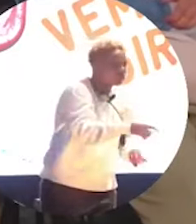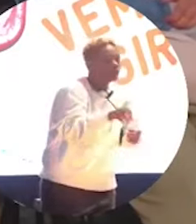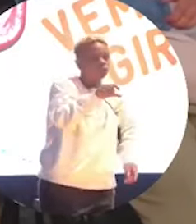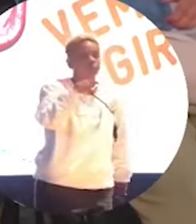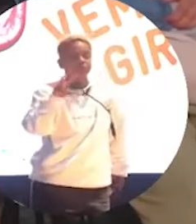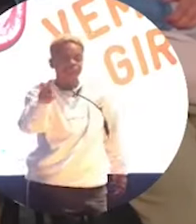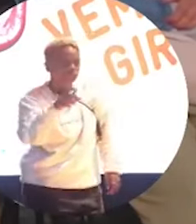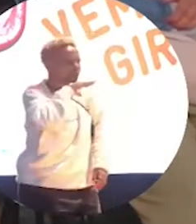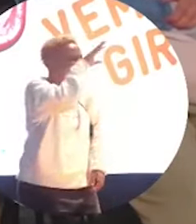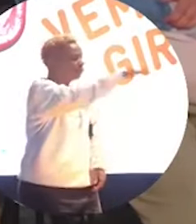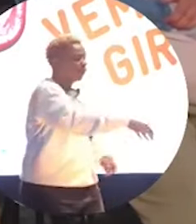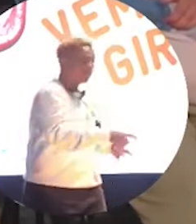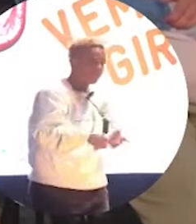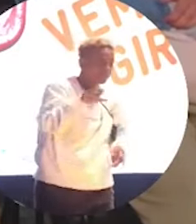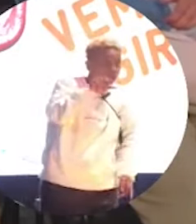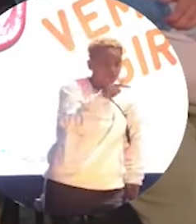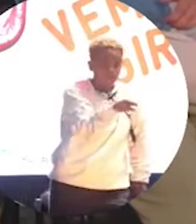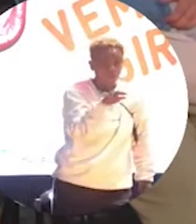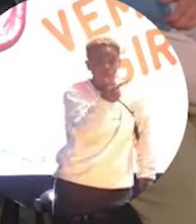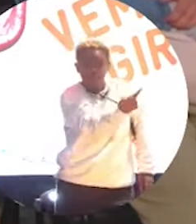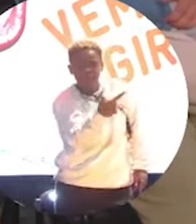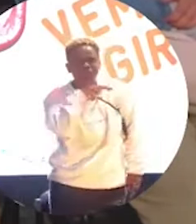credo! 9.5, credo! E um 9.2, credo!